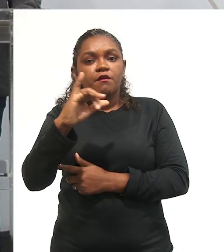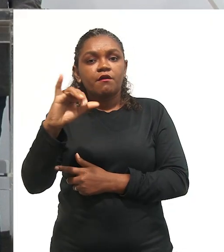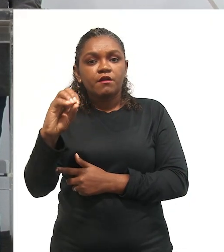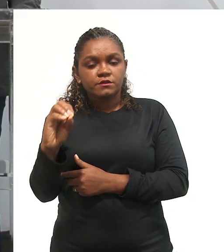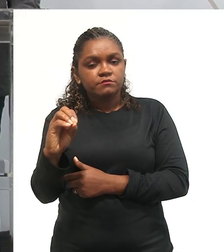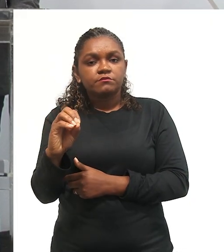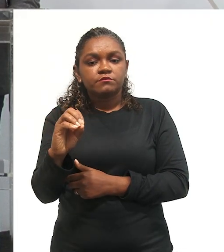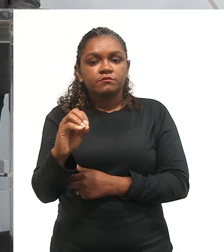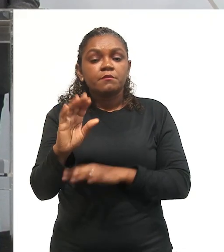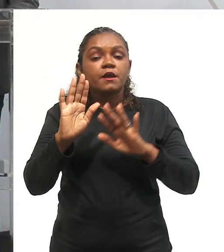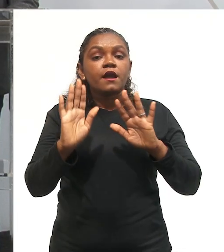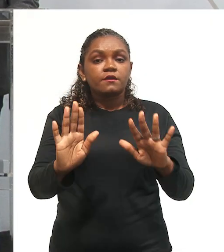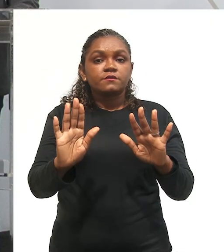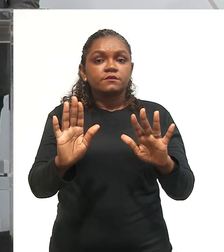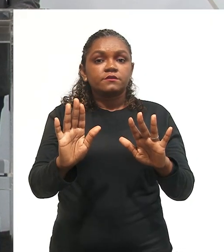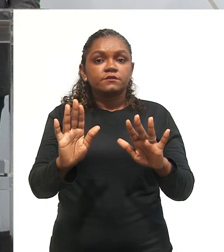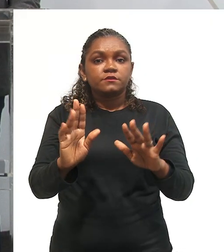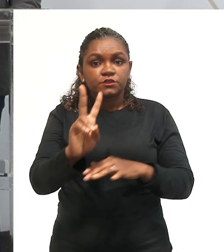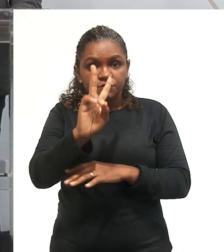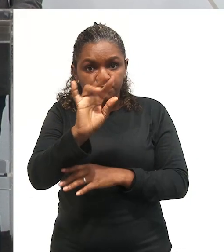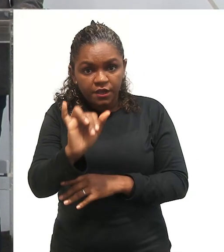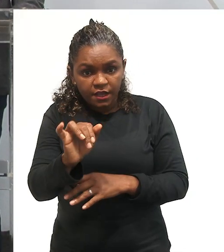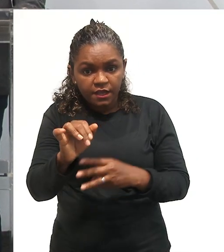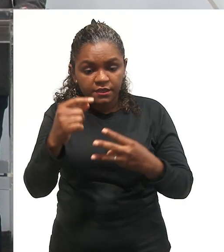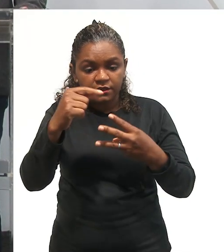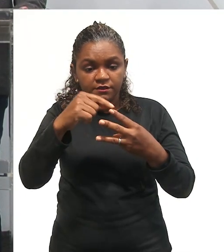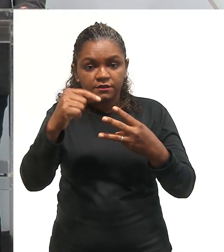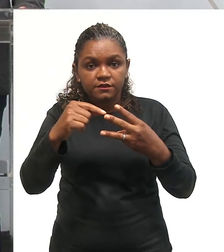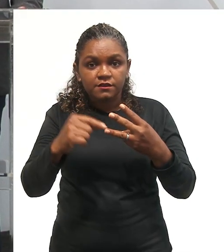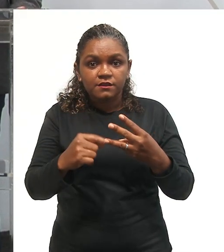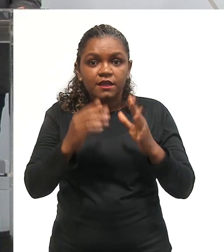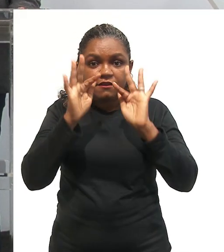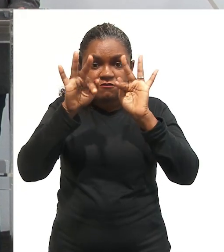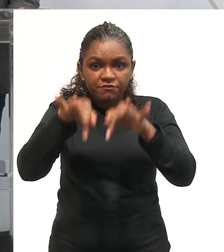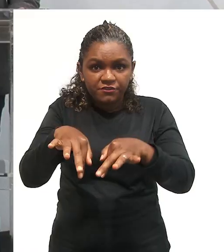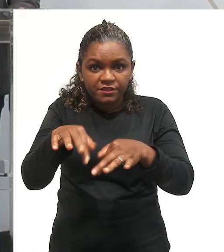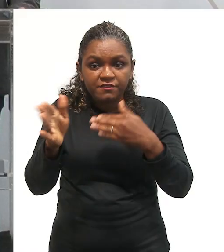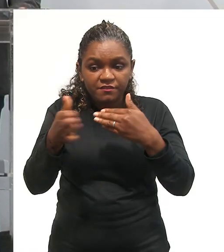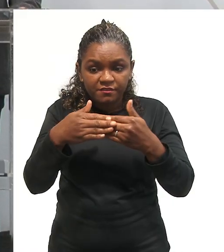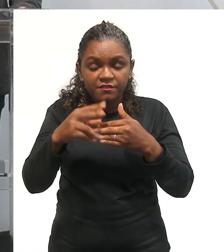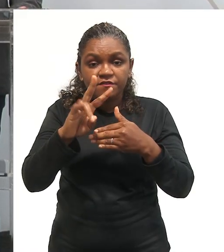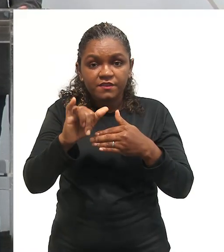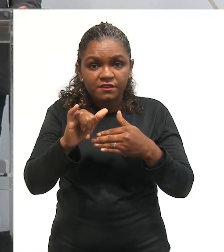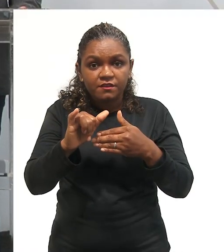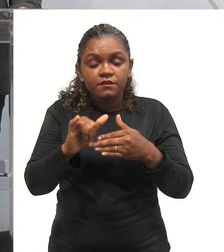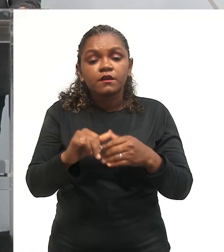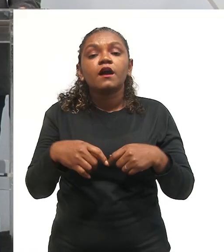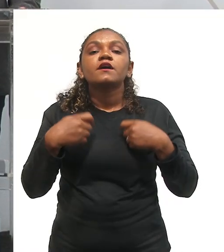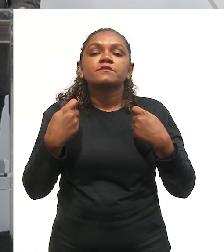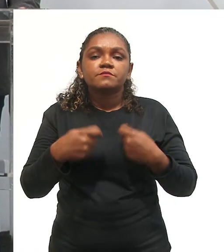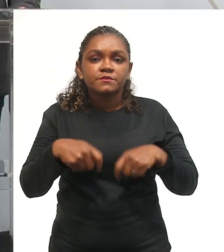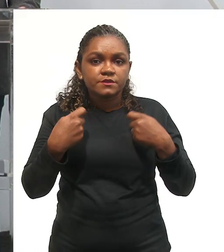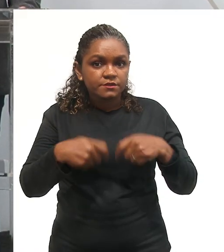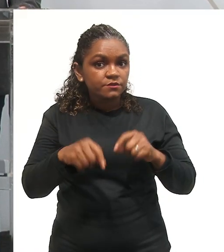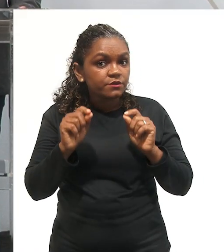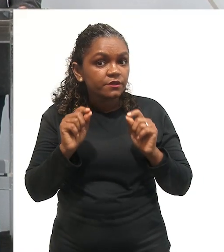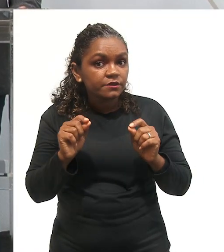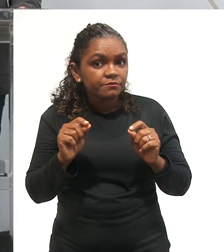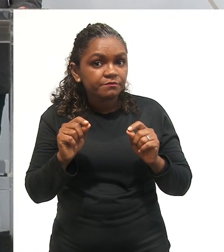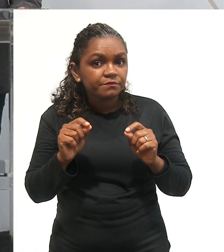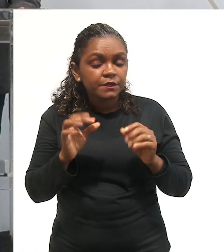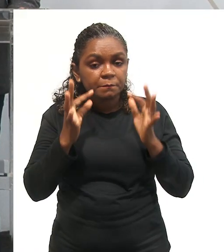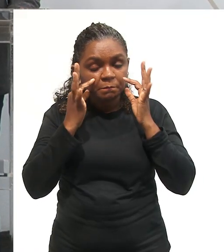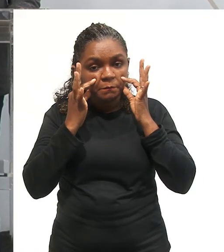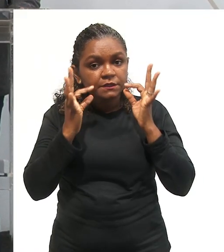entra no processo de dissolução até chegar à sua extinção, aí sim eu